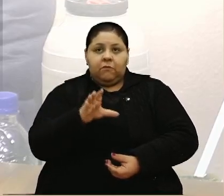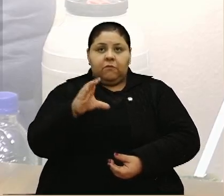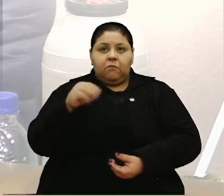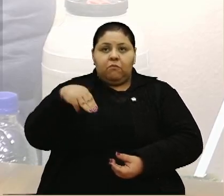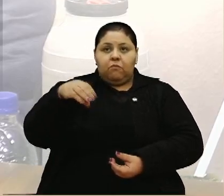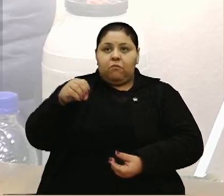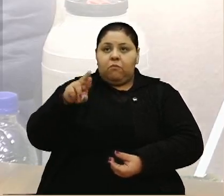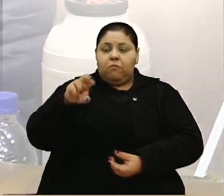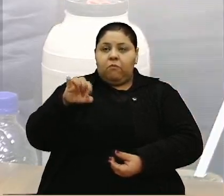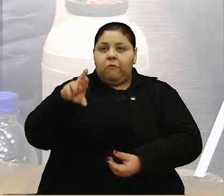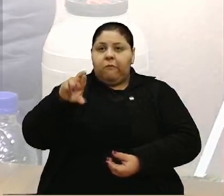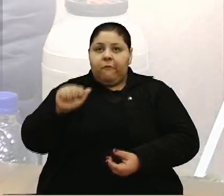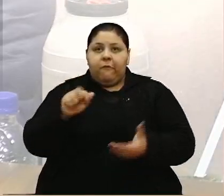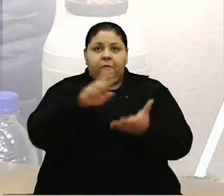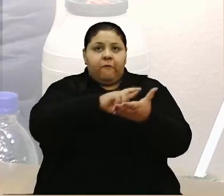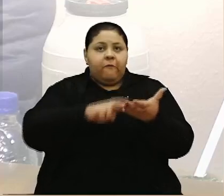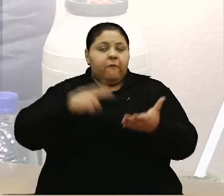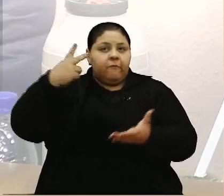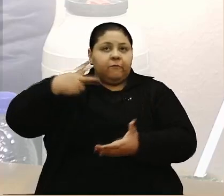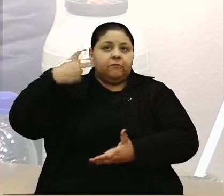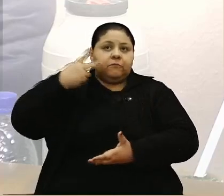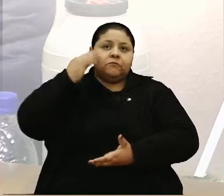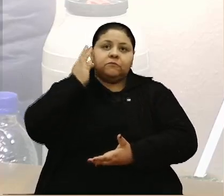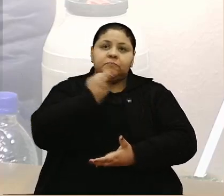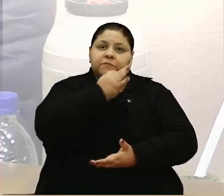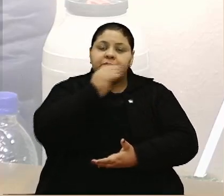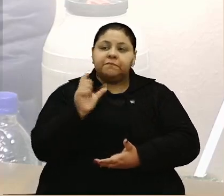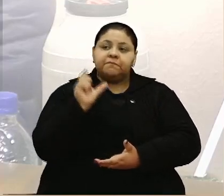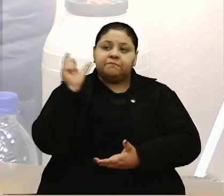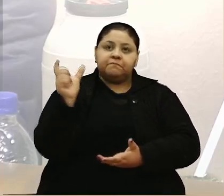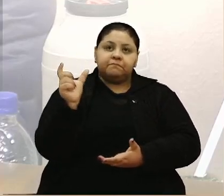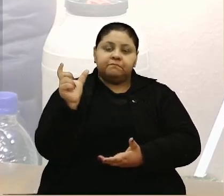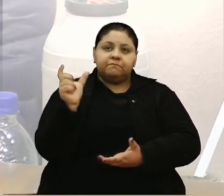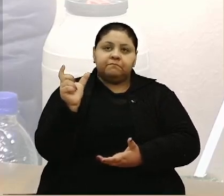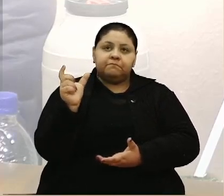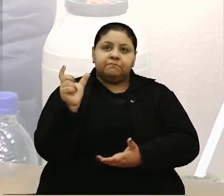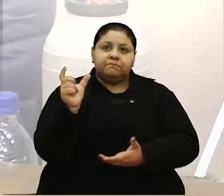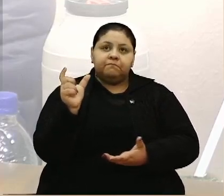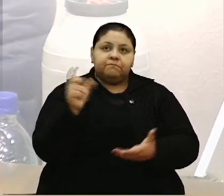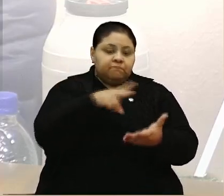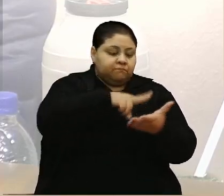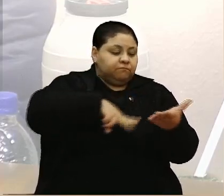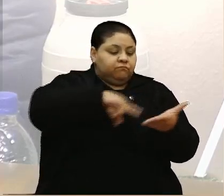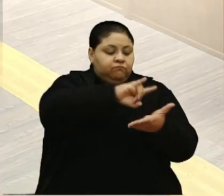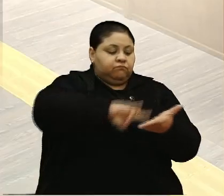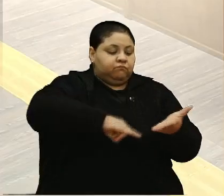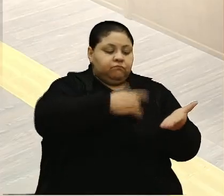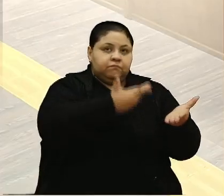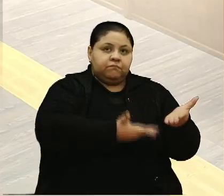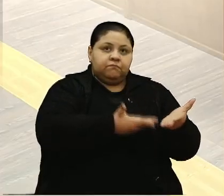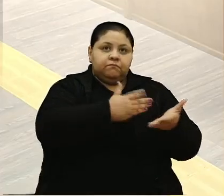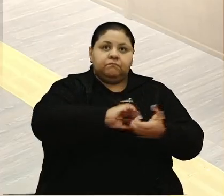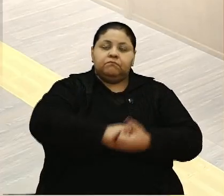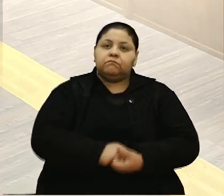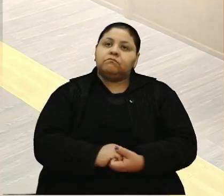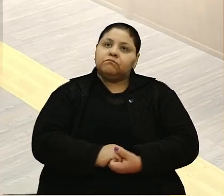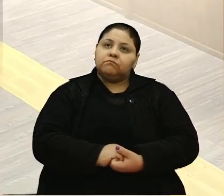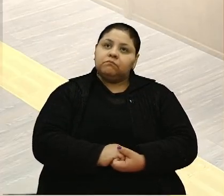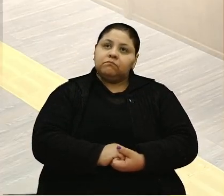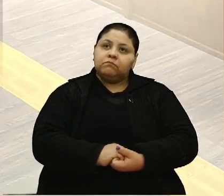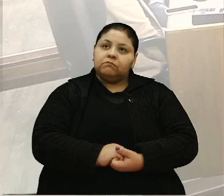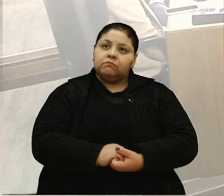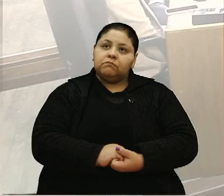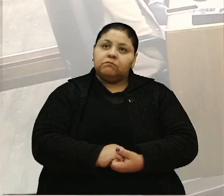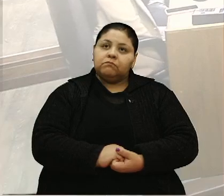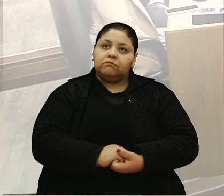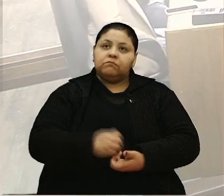Moreira. Relatora é a vereadora Tatiane Frisso. Com a palavra a relatora para a leitura do parecer.